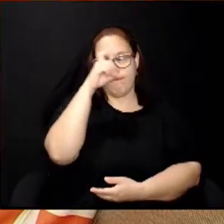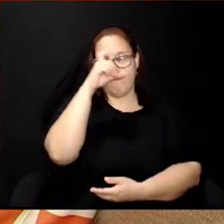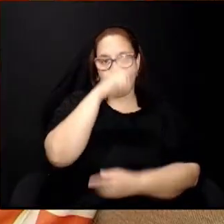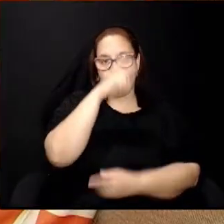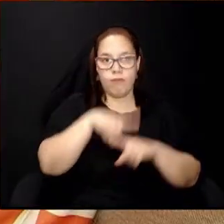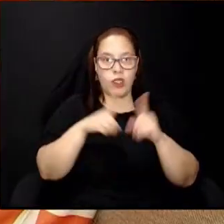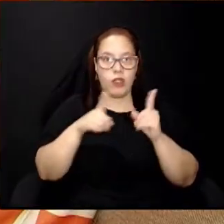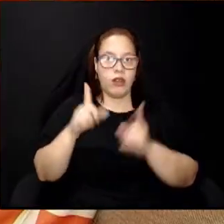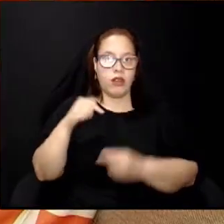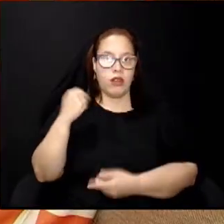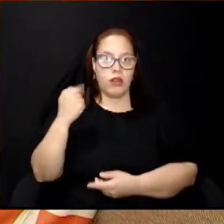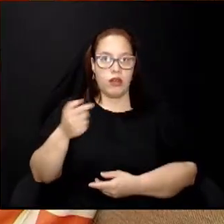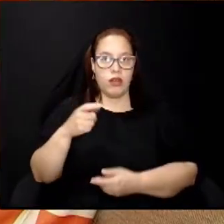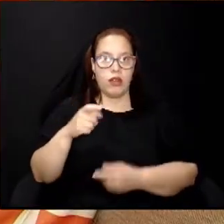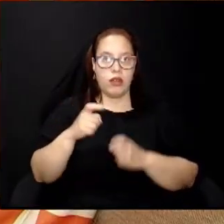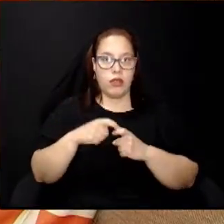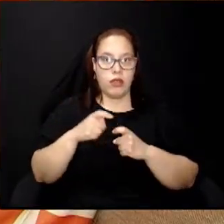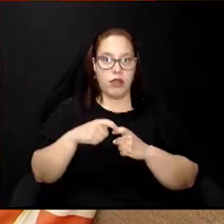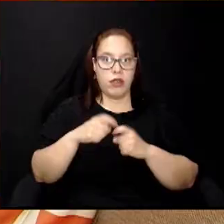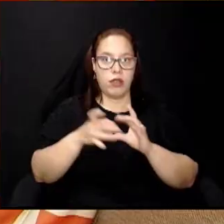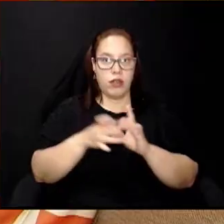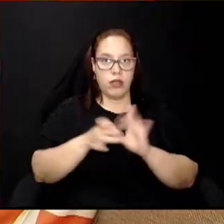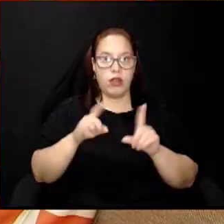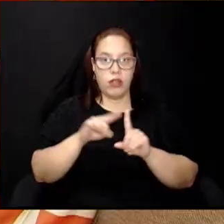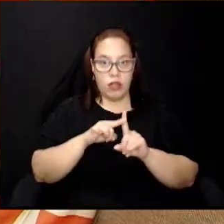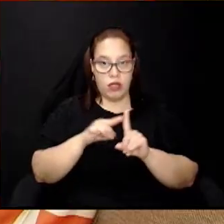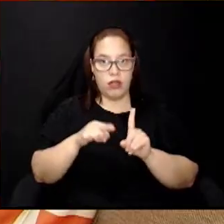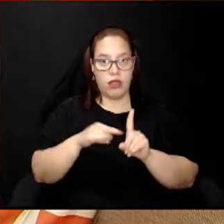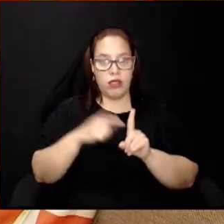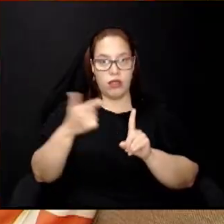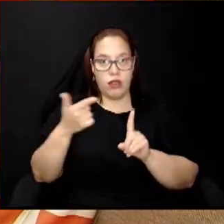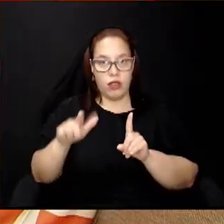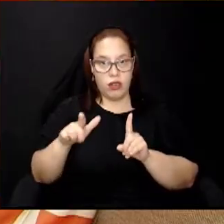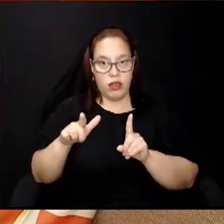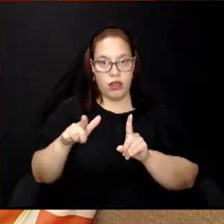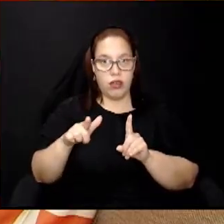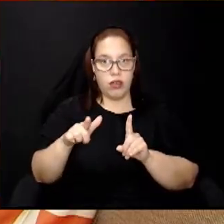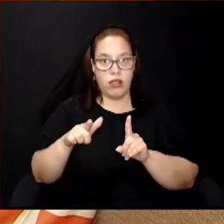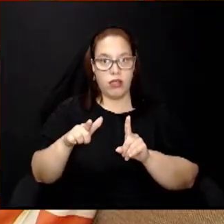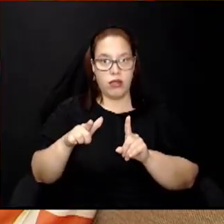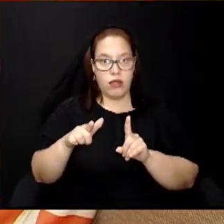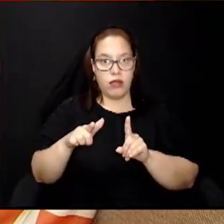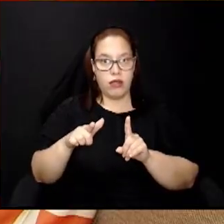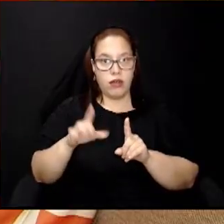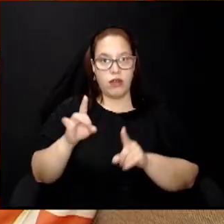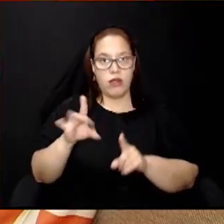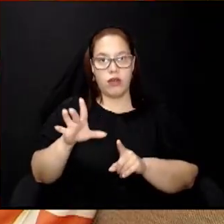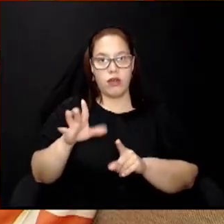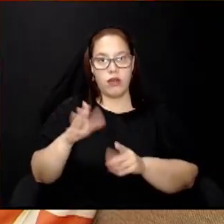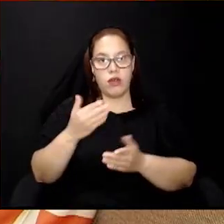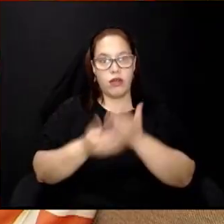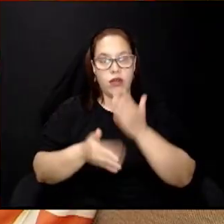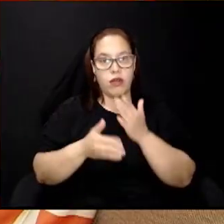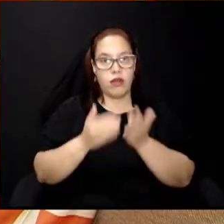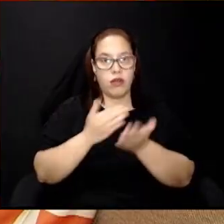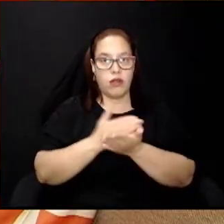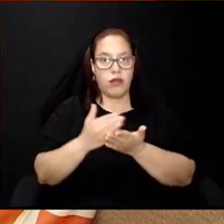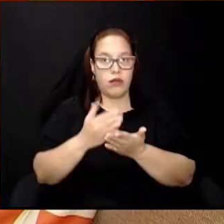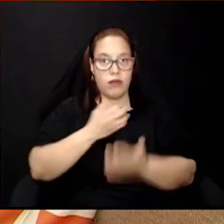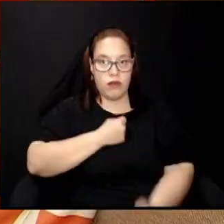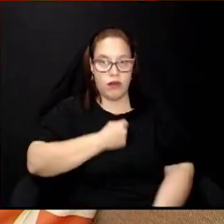depois a médica já me liberou para engravidar novamente, eu já engravidei, só que daí eu já perdi logo no comecinho o bebê,